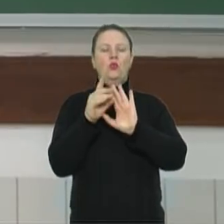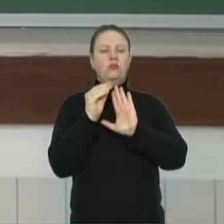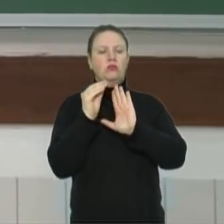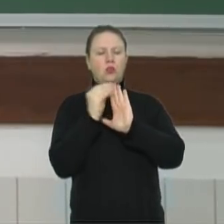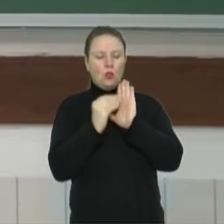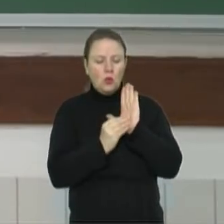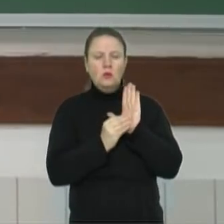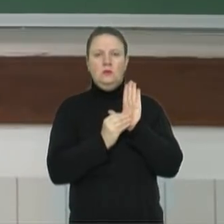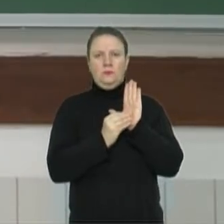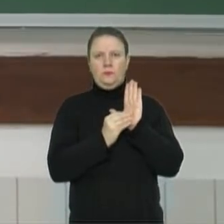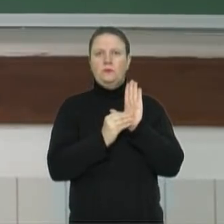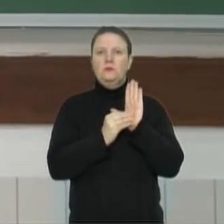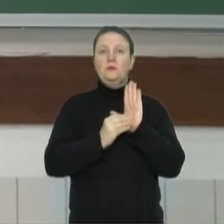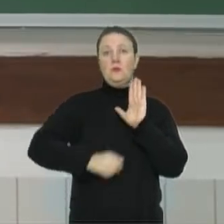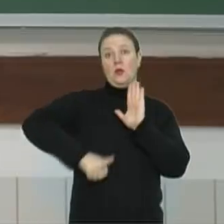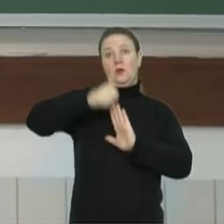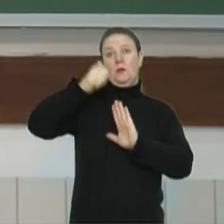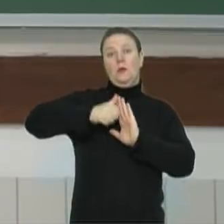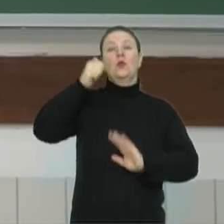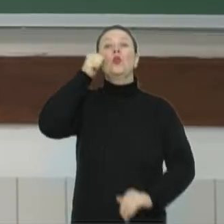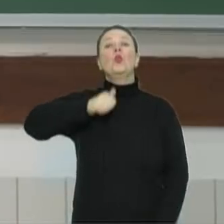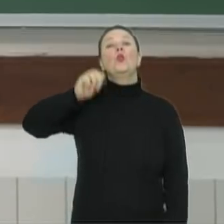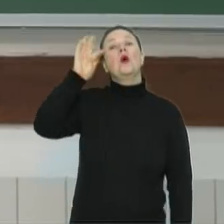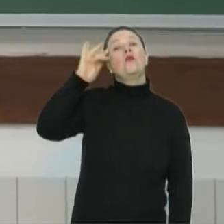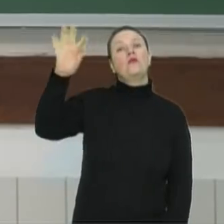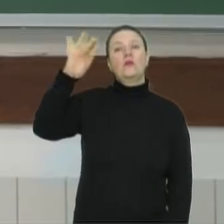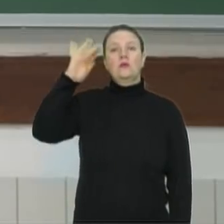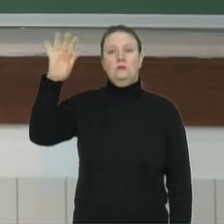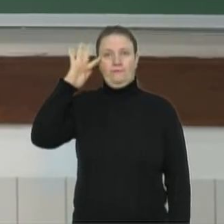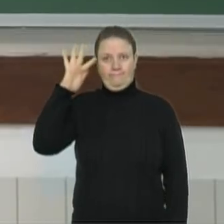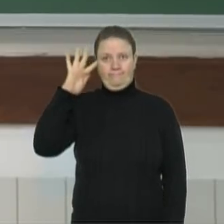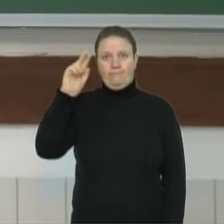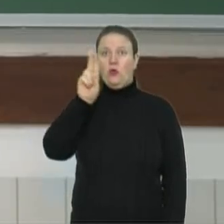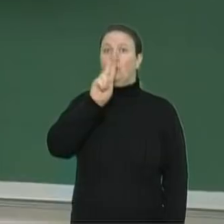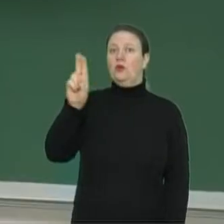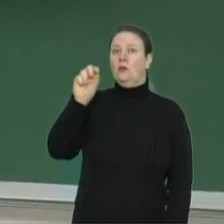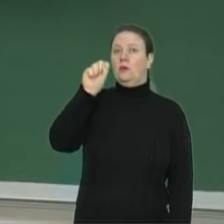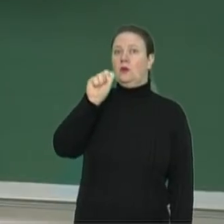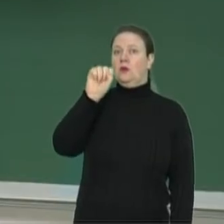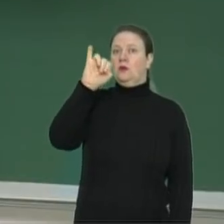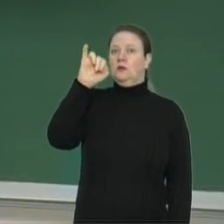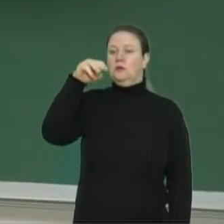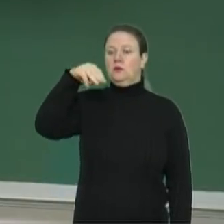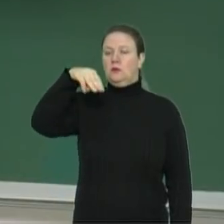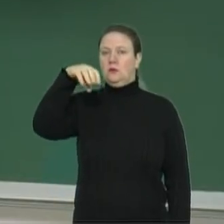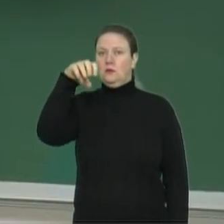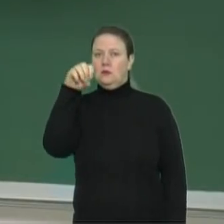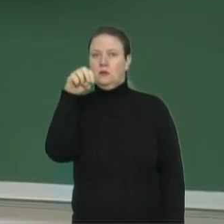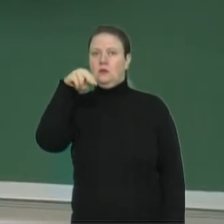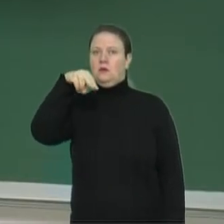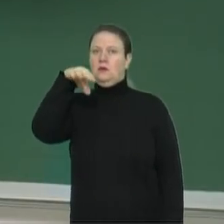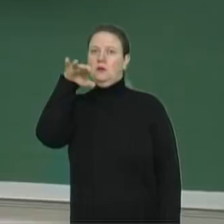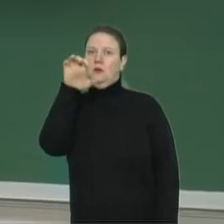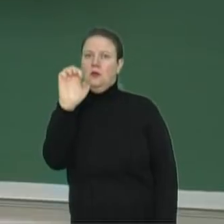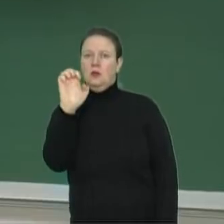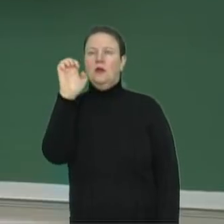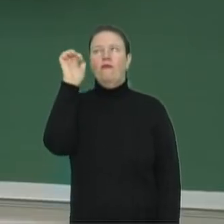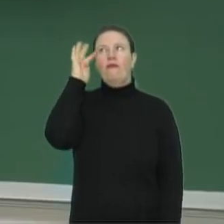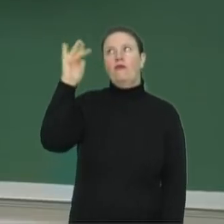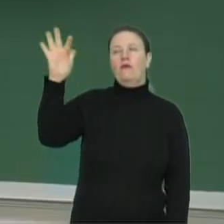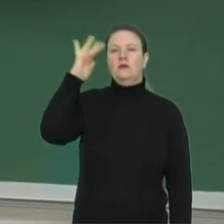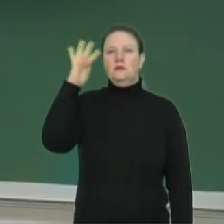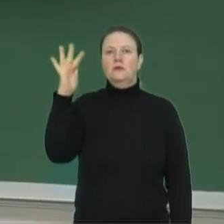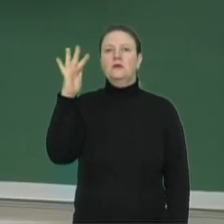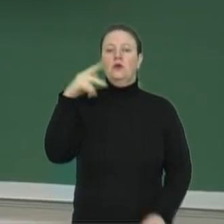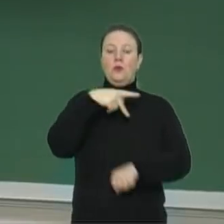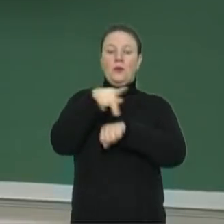primeira autora, a primeira filósofa que nós temos aqui, né, na nossa aula de hoje, a Simone de Beauvoir, né, pensadora